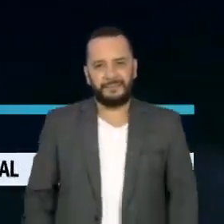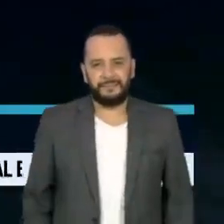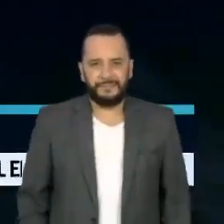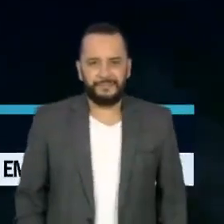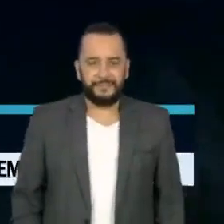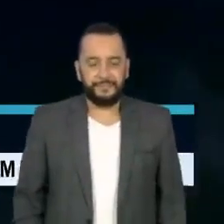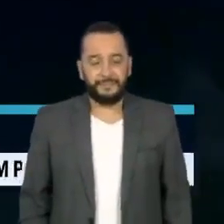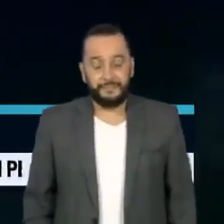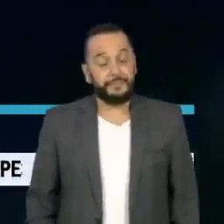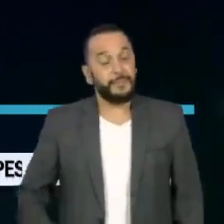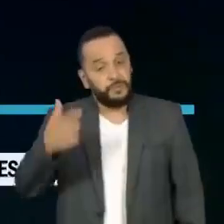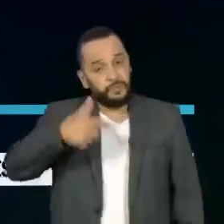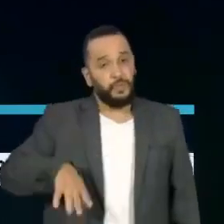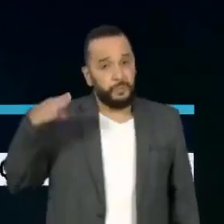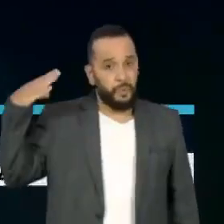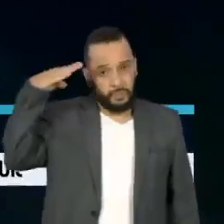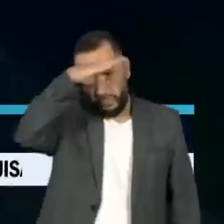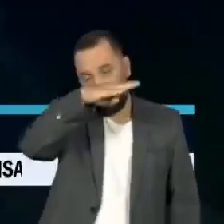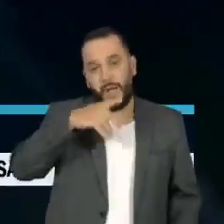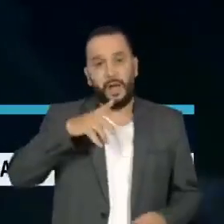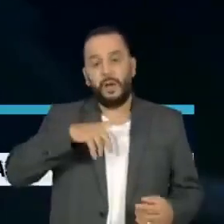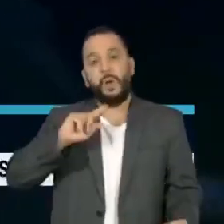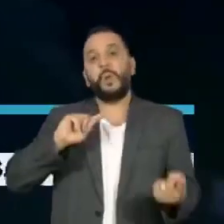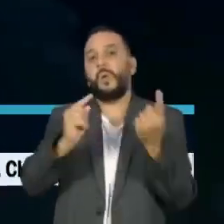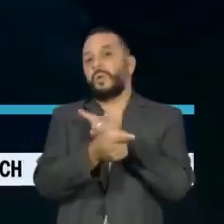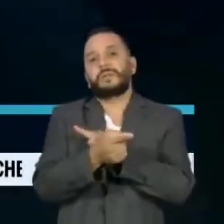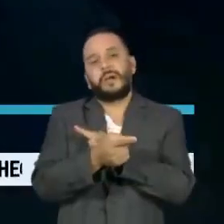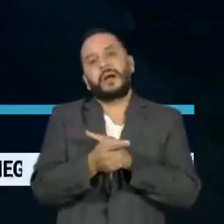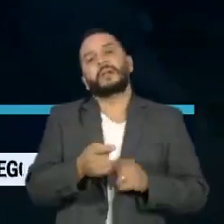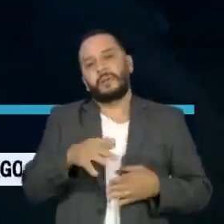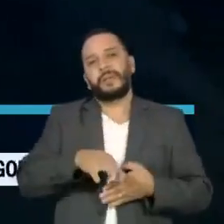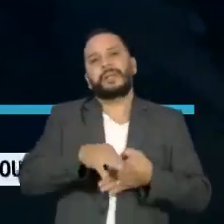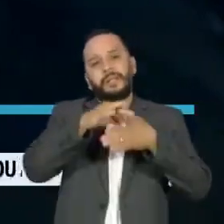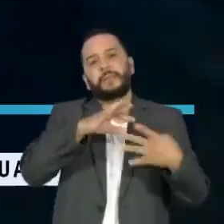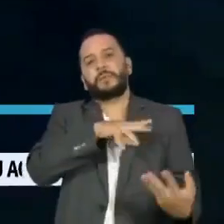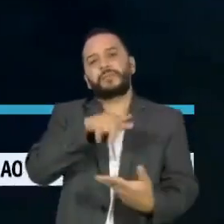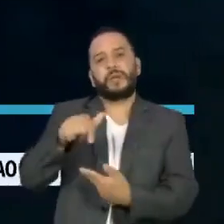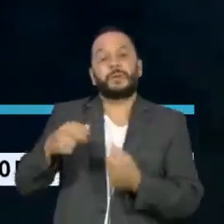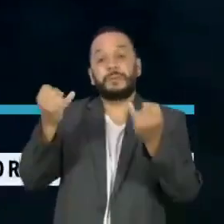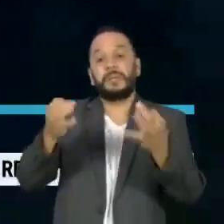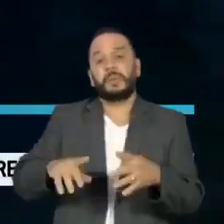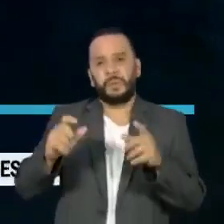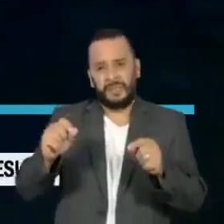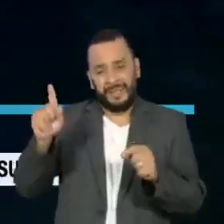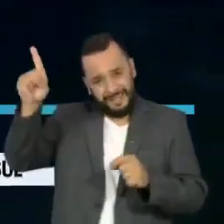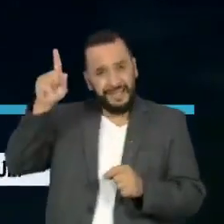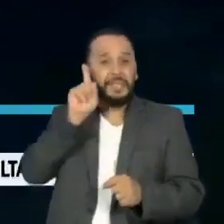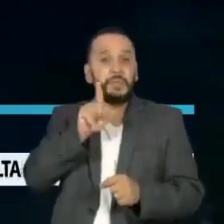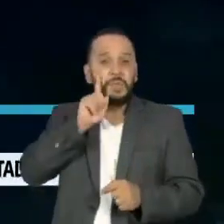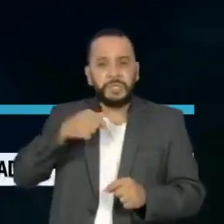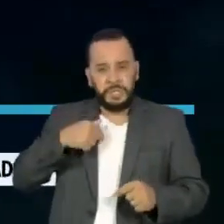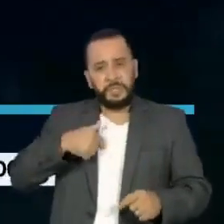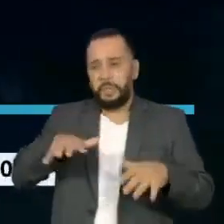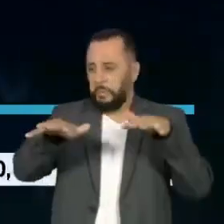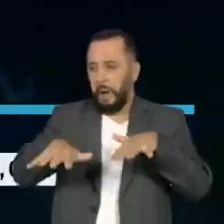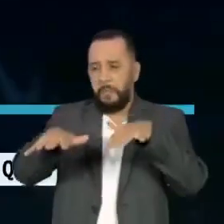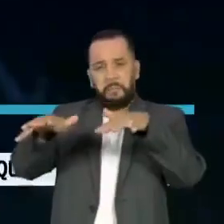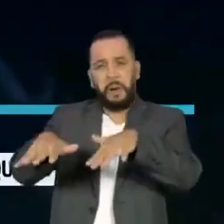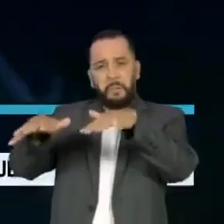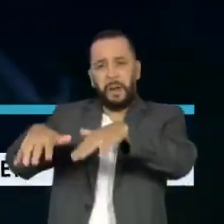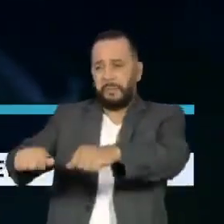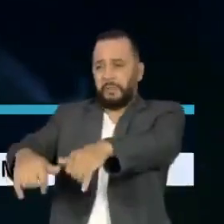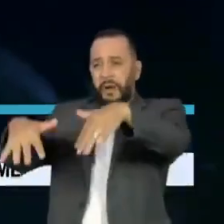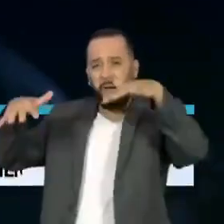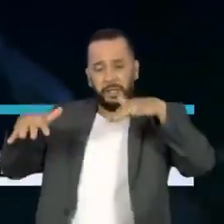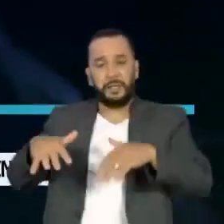Mais uma vez, o presidente Jair Bolsonaro vai na contramão dos líderes mundiais e justifica a invasão ao Congresso dos Estados Unidos que aconteceu ontem.